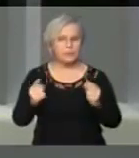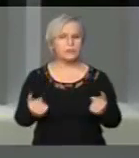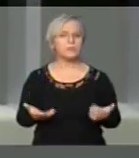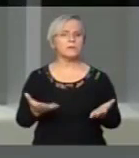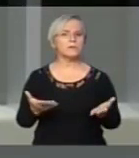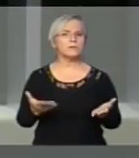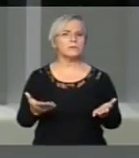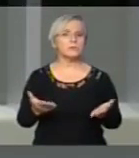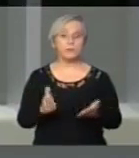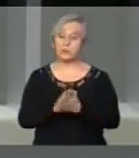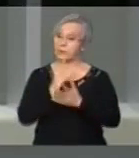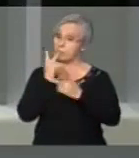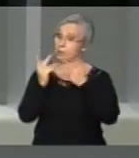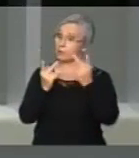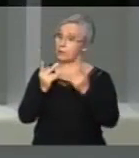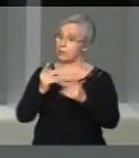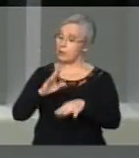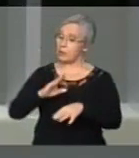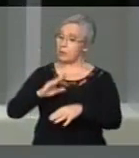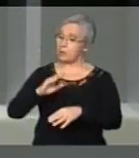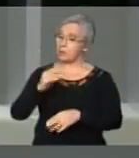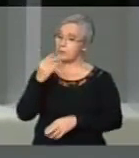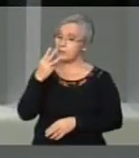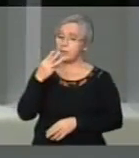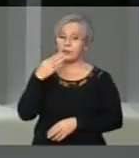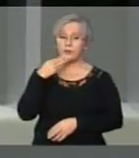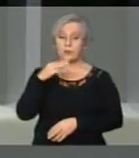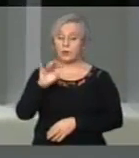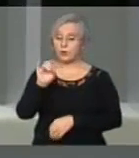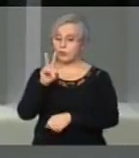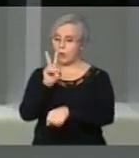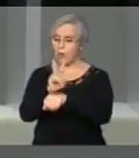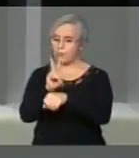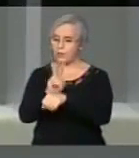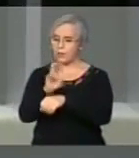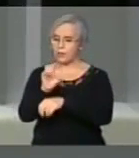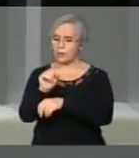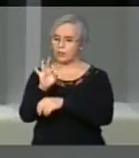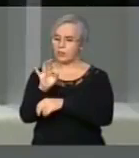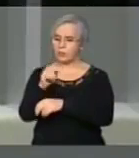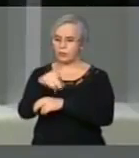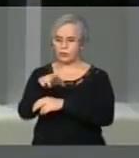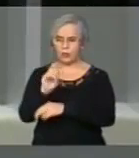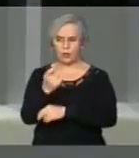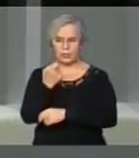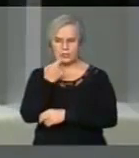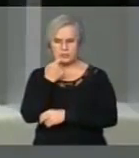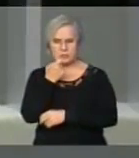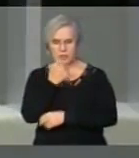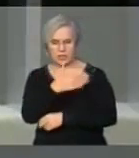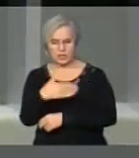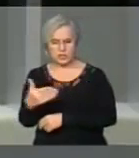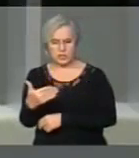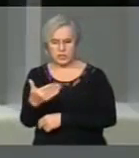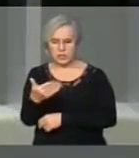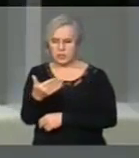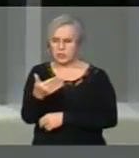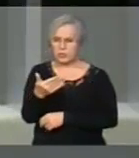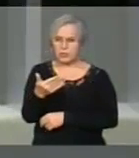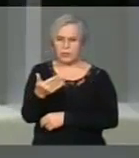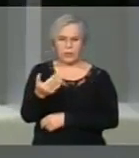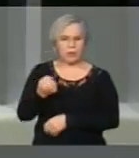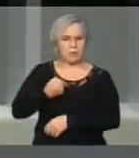E diz, mas 3 bilhões apenas para proteger o estoque de peixe é um número